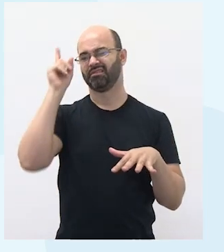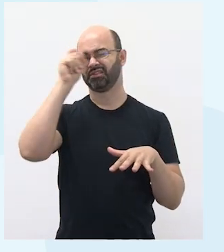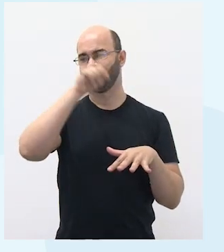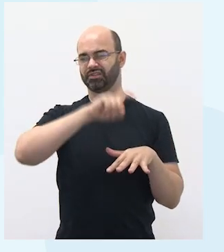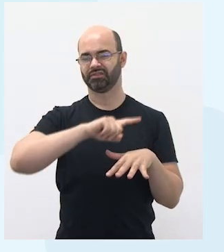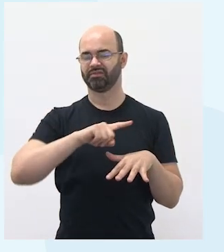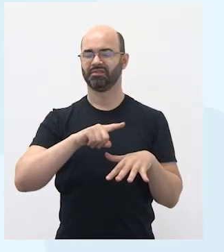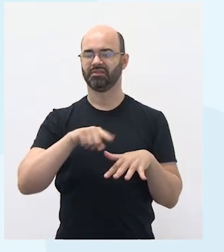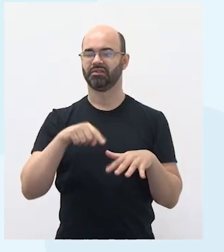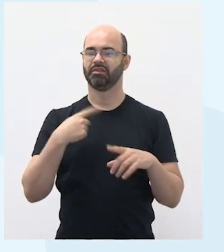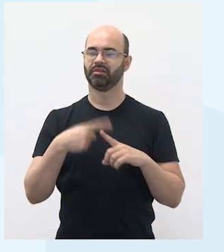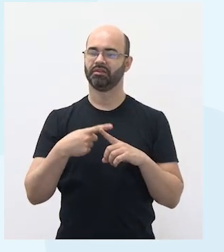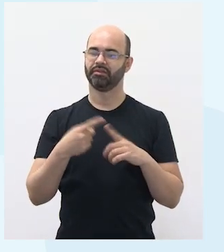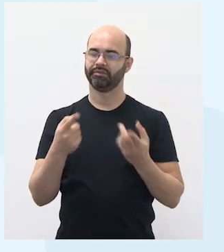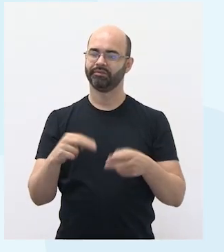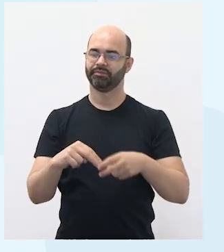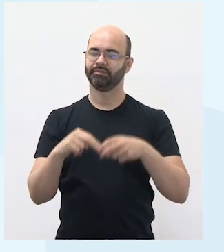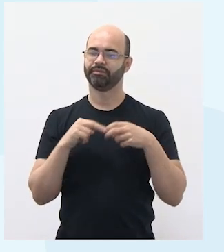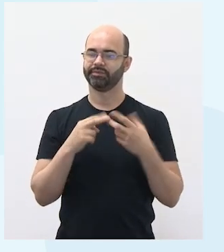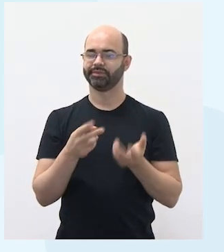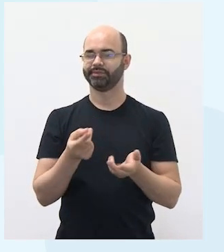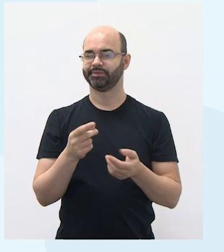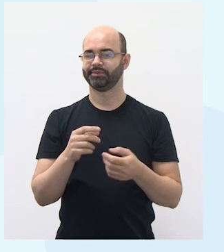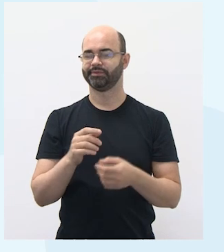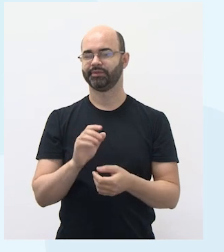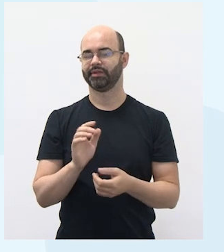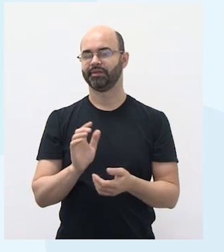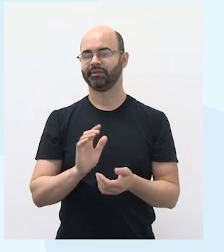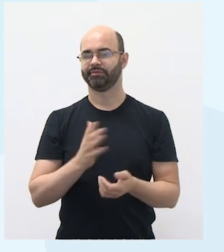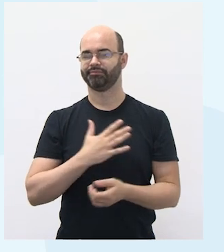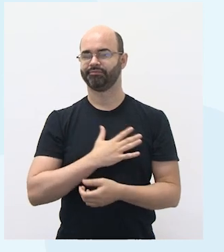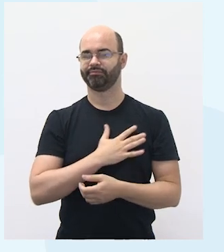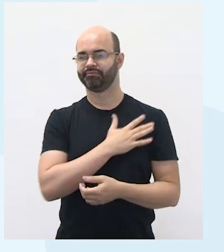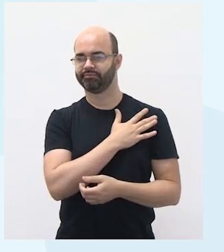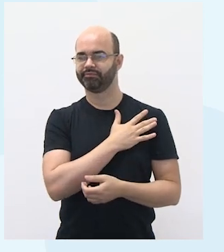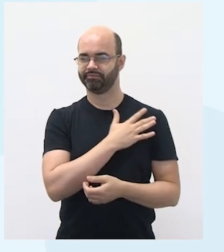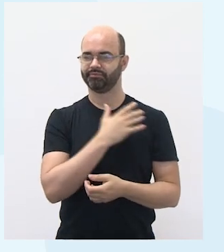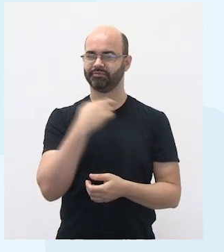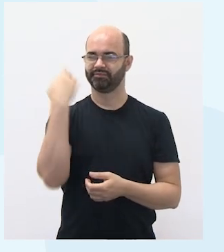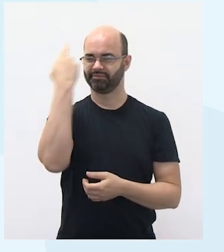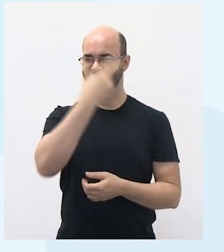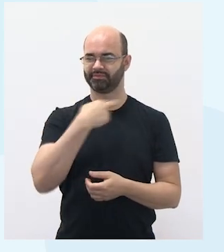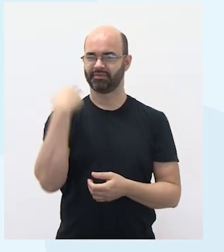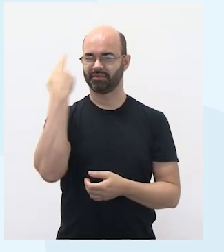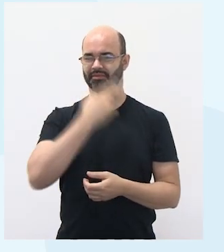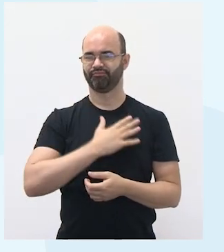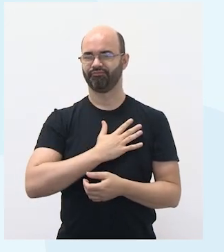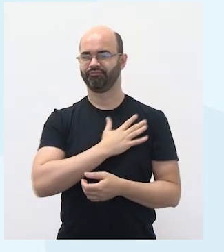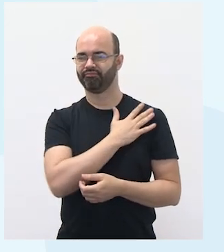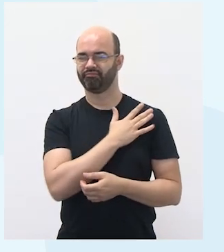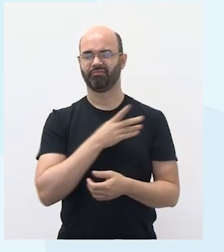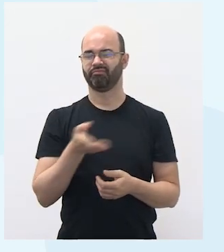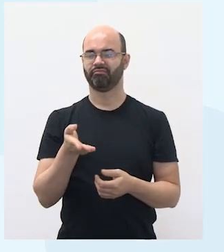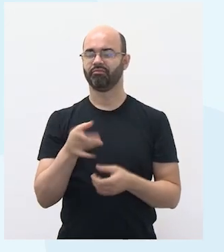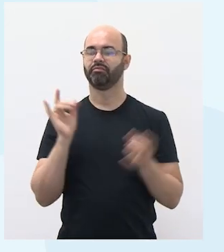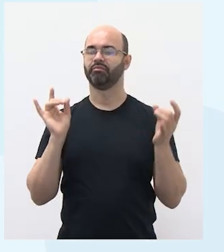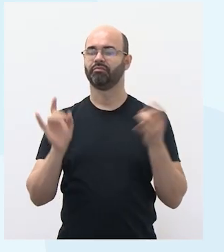virtude do seu pertencimento étnico-racial, né? Que está ali posto nos números que eu acabei de trazer para